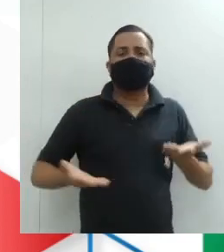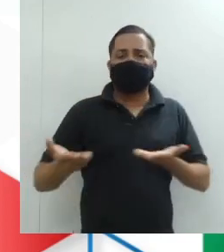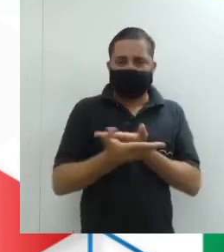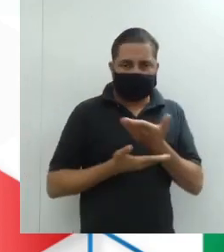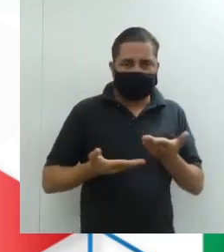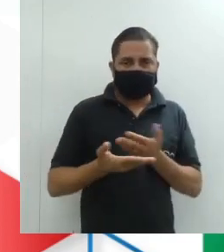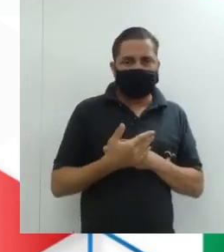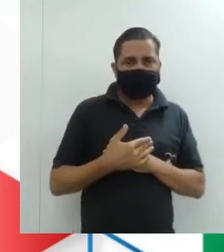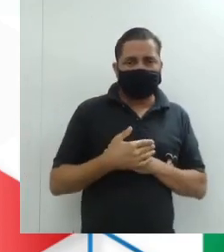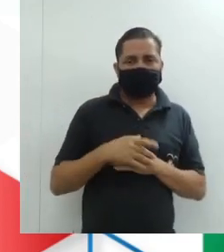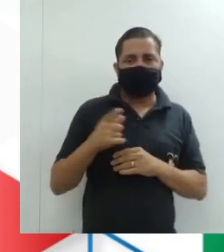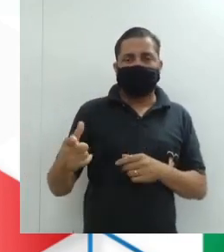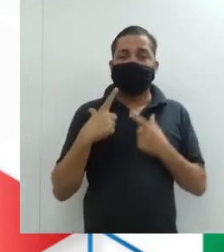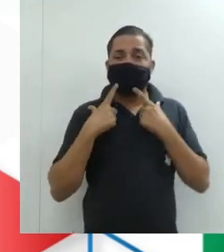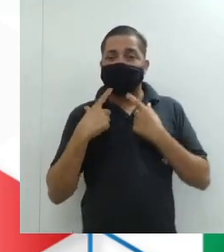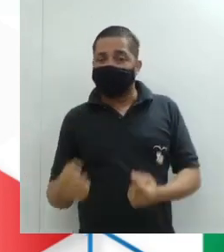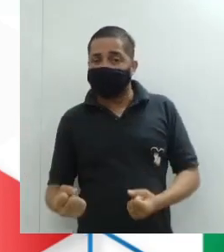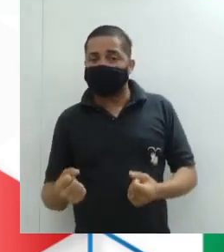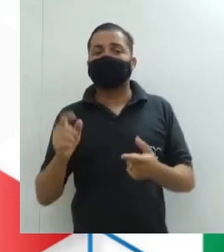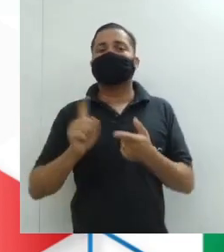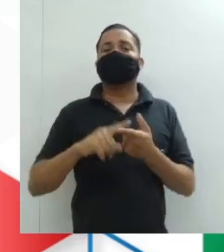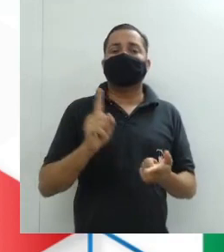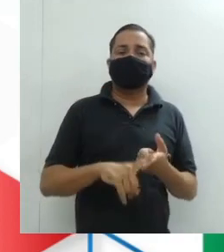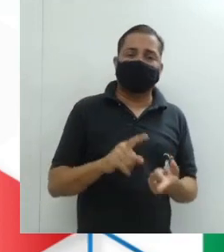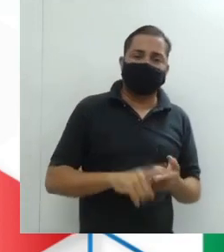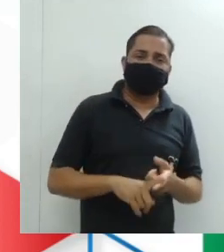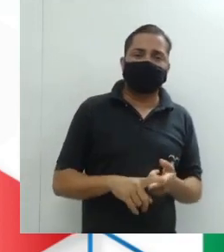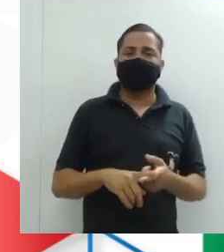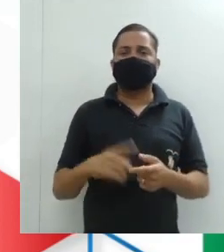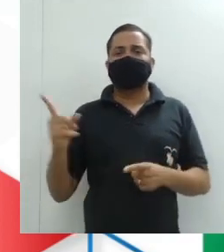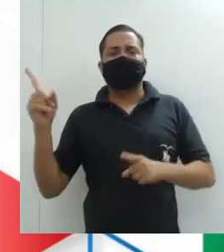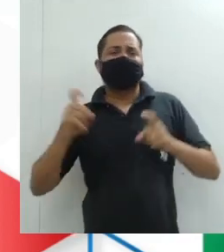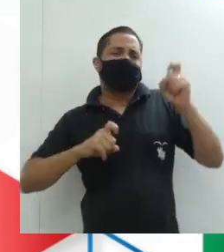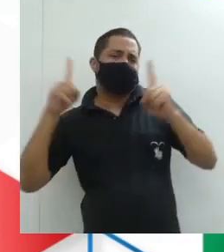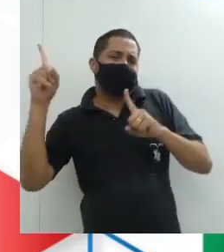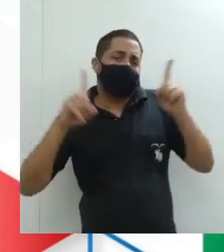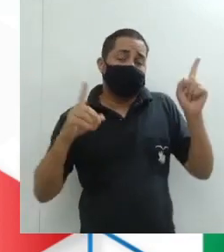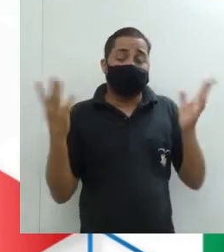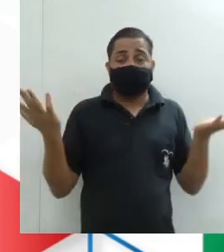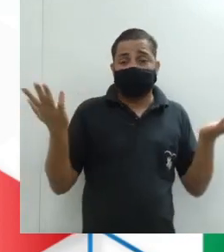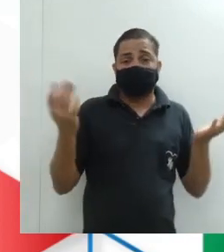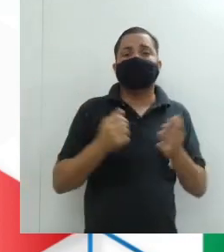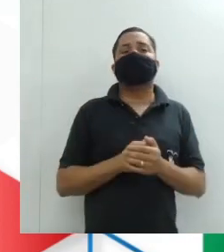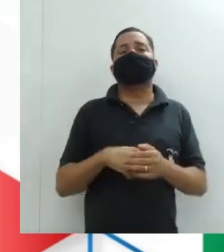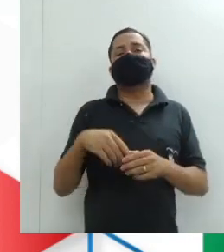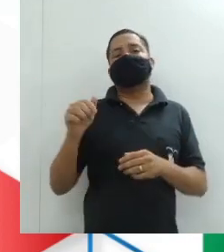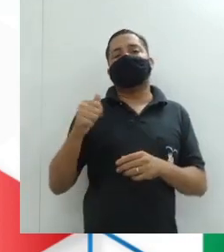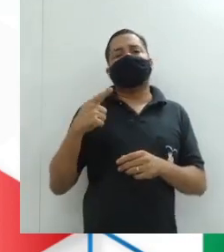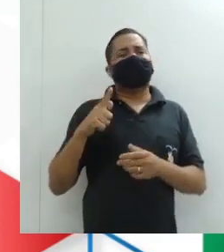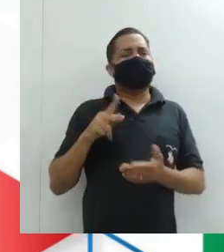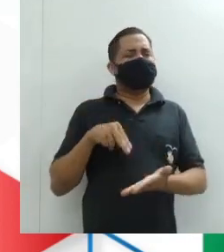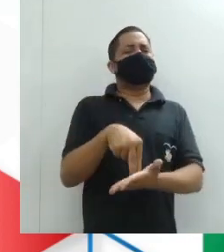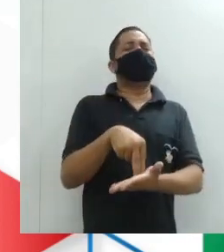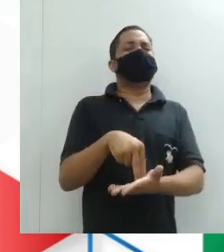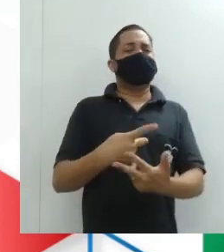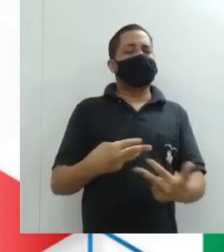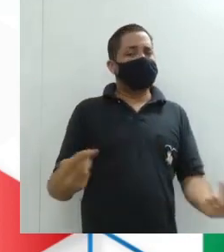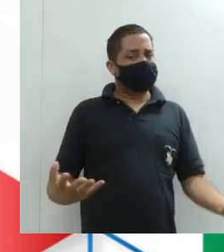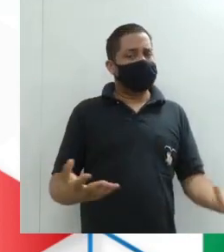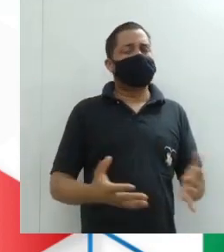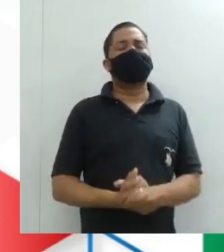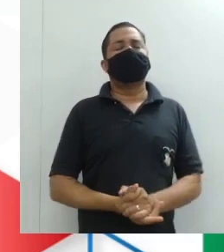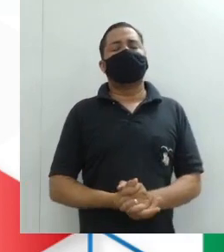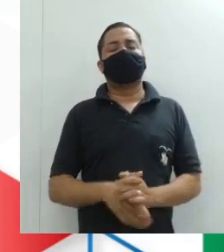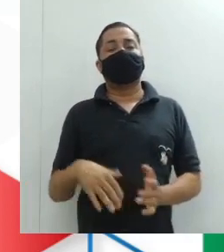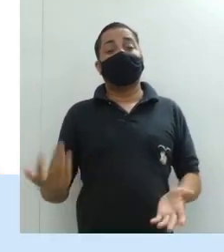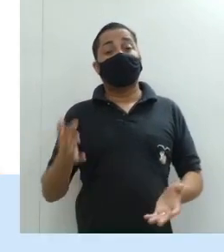tanto por meio da linguagem, quanto por meio de gestos e ações. Então vejam só, a